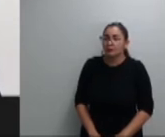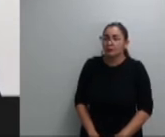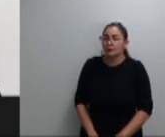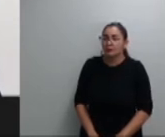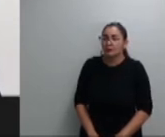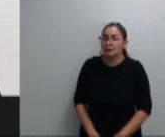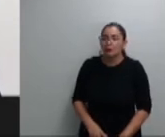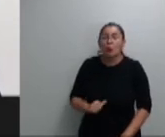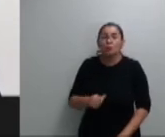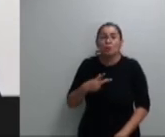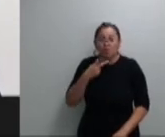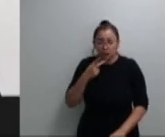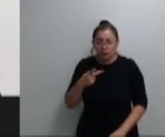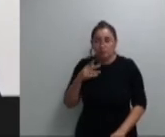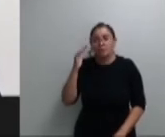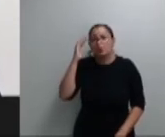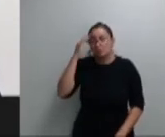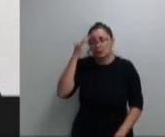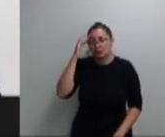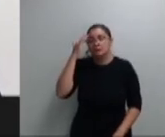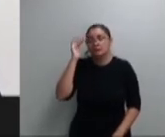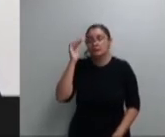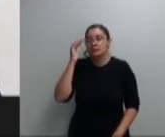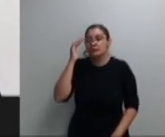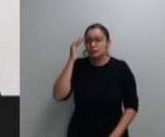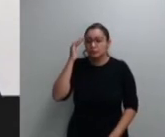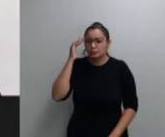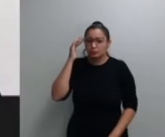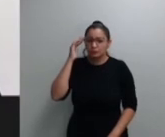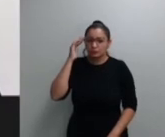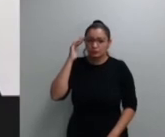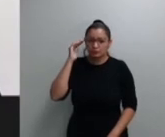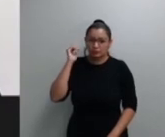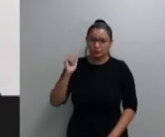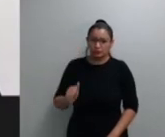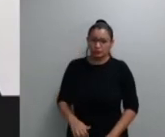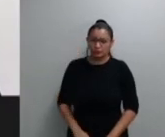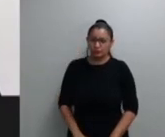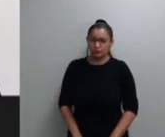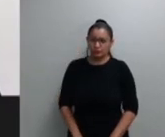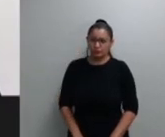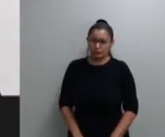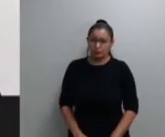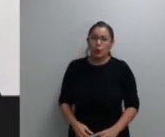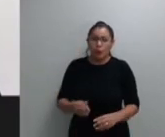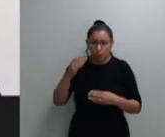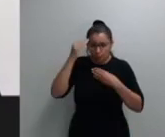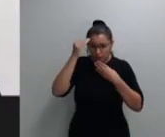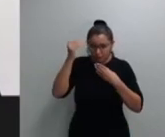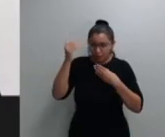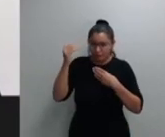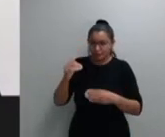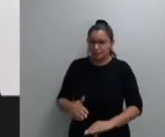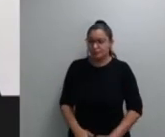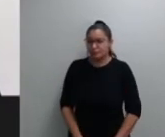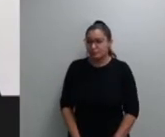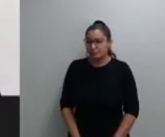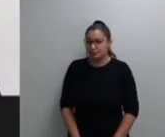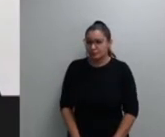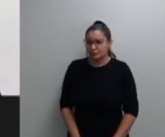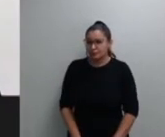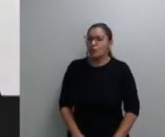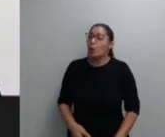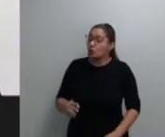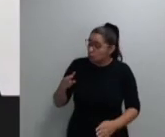contrário ao que afirmo na presente decisão muito obrigado pois não todos de